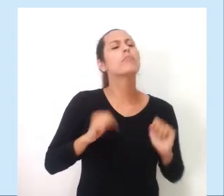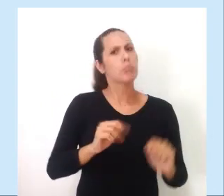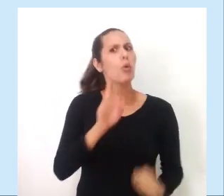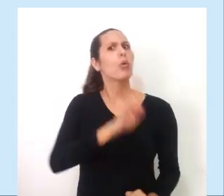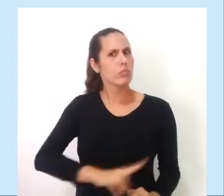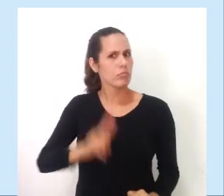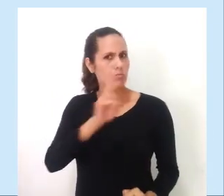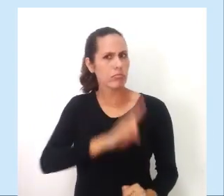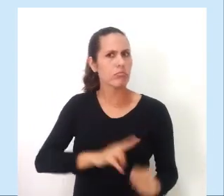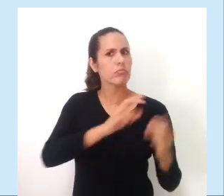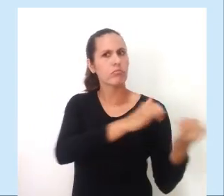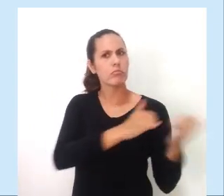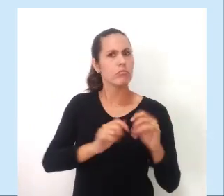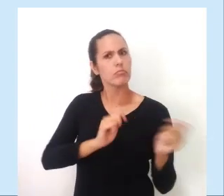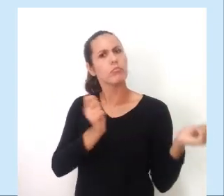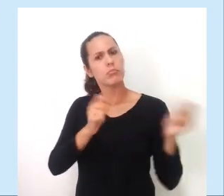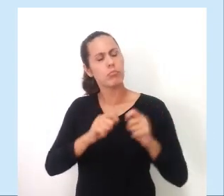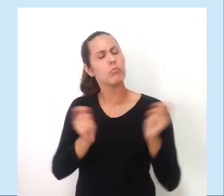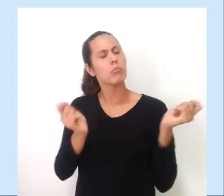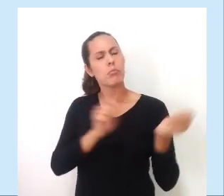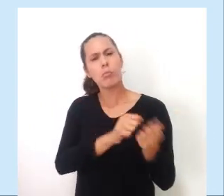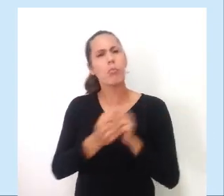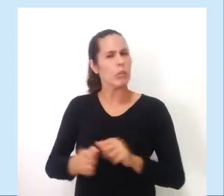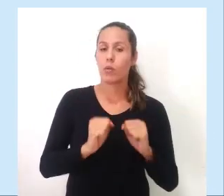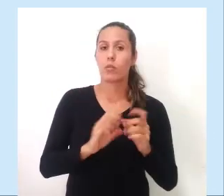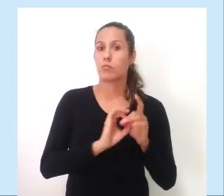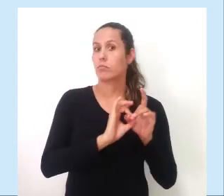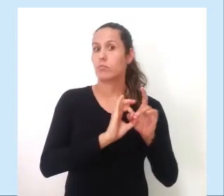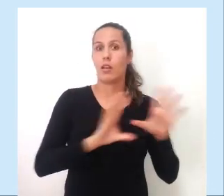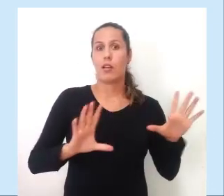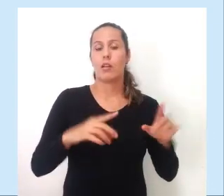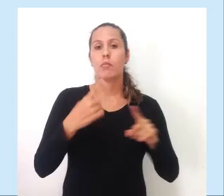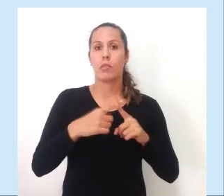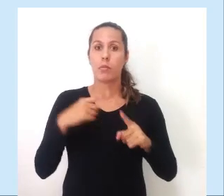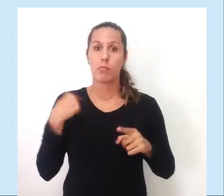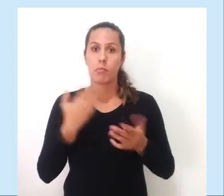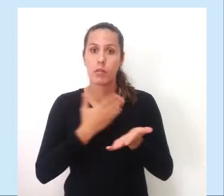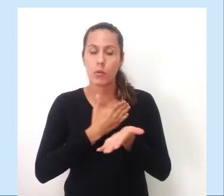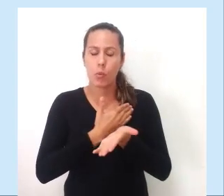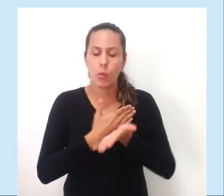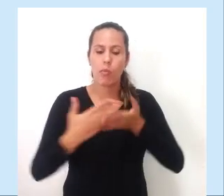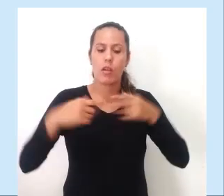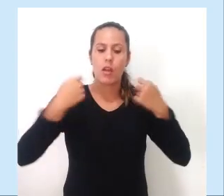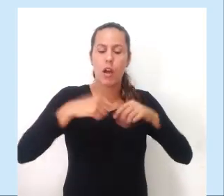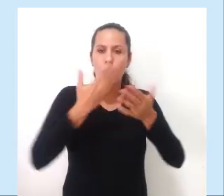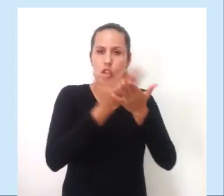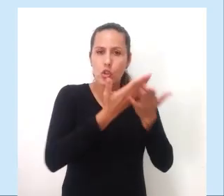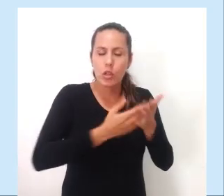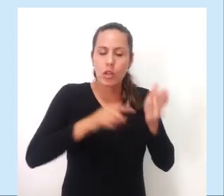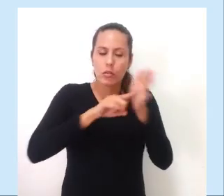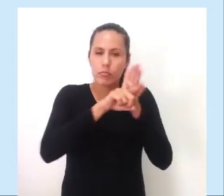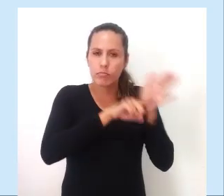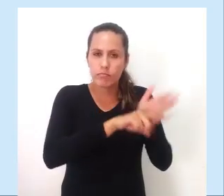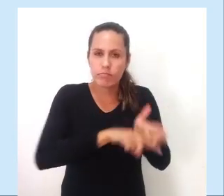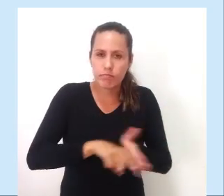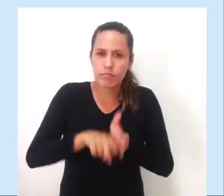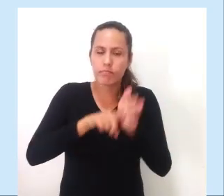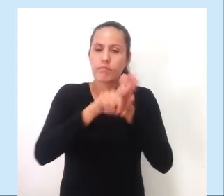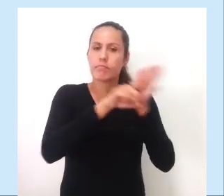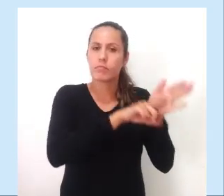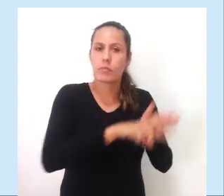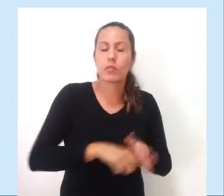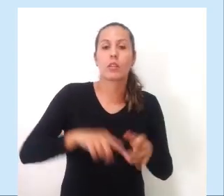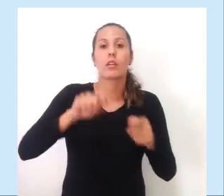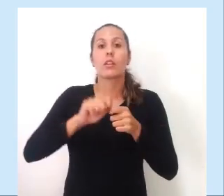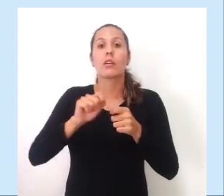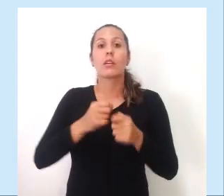uso dessas energias, dessas fontes renováveis. A gente precisa começar a